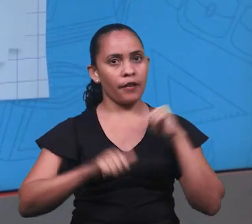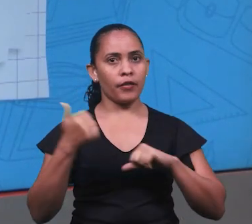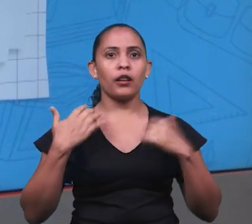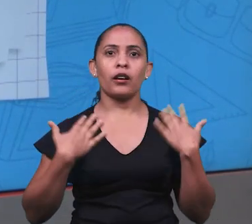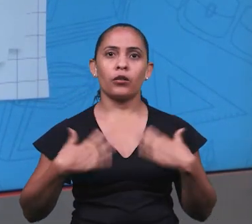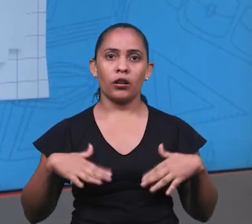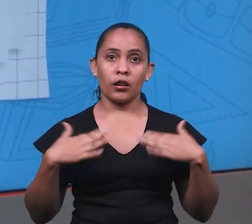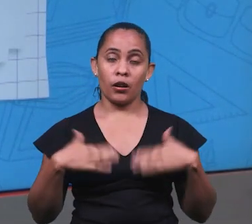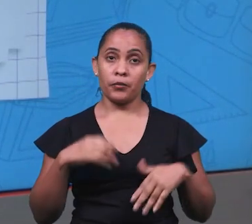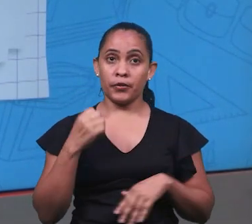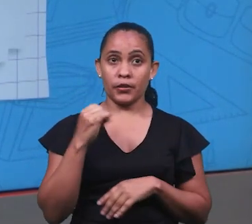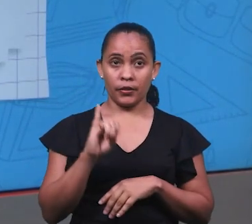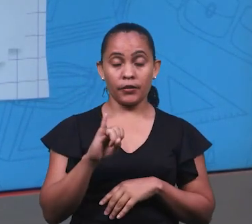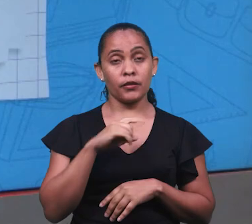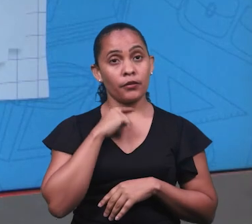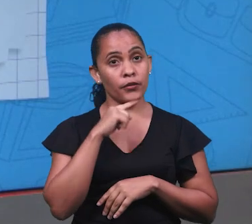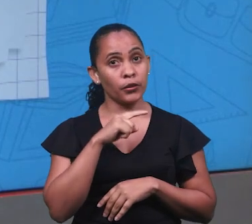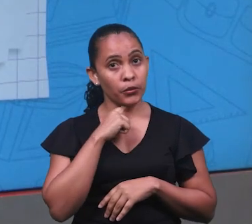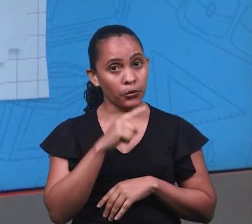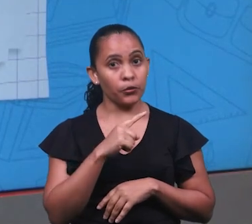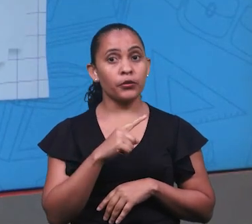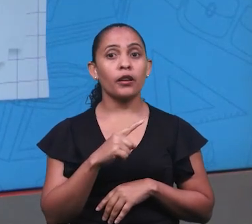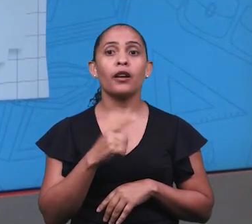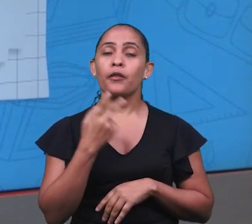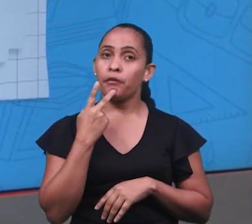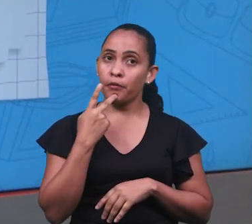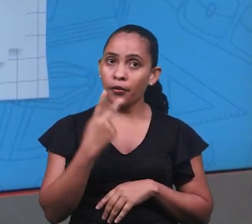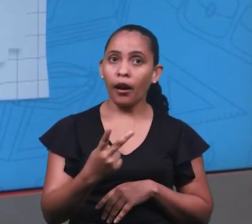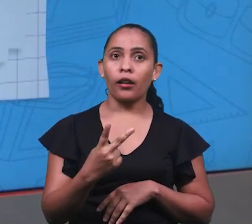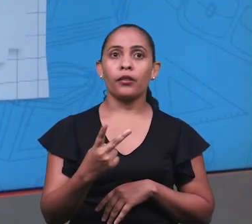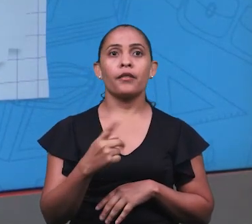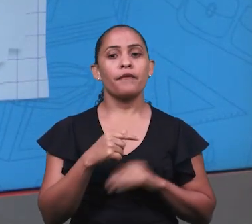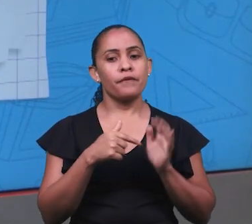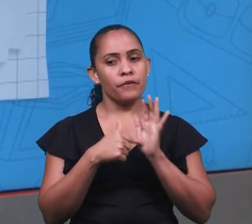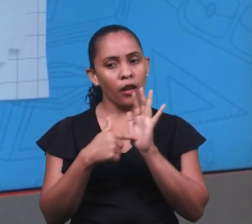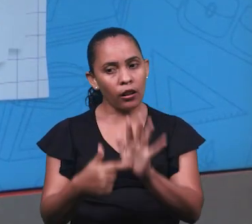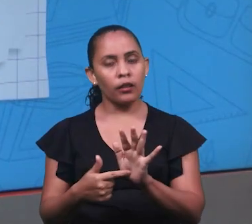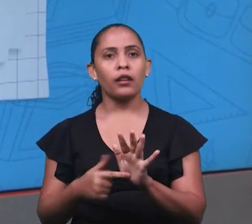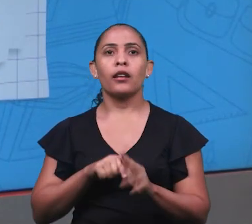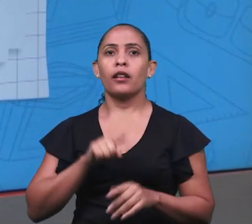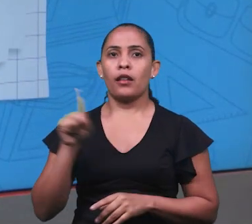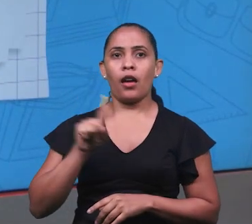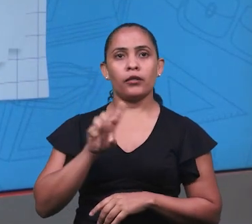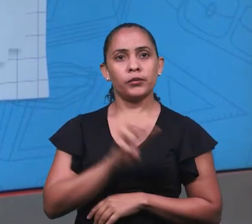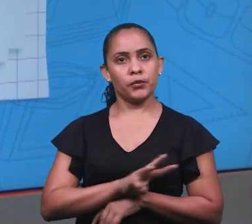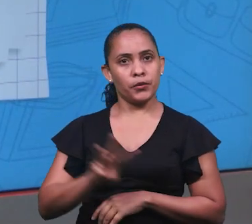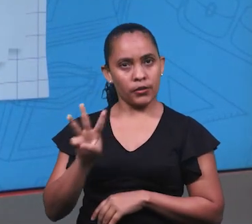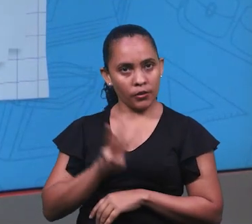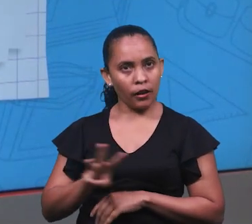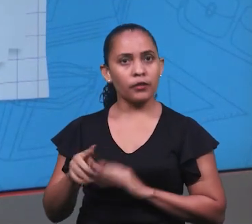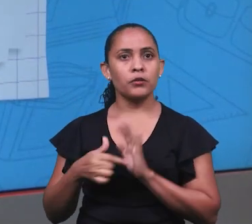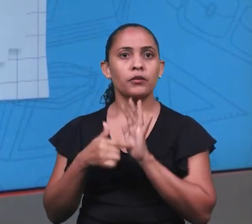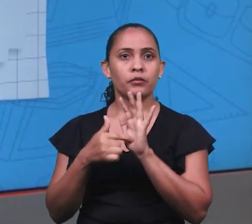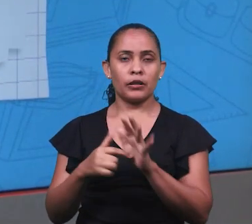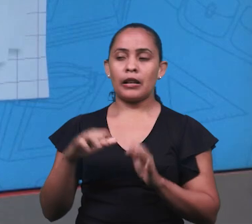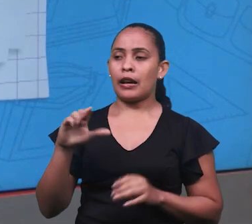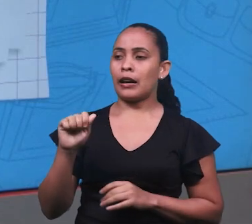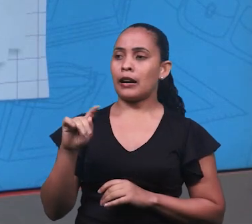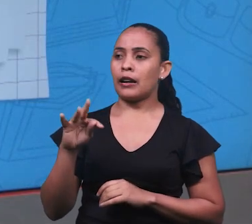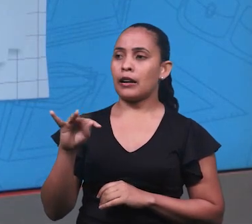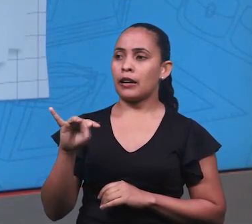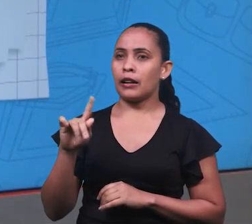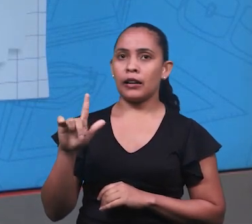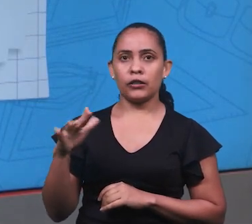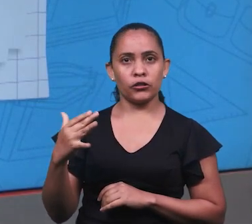E caso você tenha ficado com alguma dúvida, eu insisto, vá à cartilha do participante para você ter acesso a toda essa